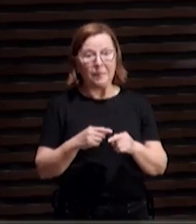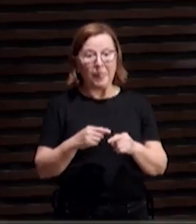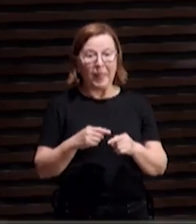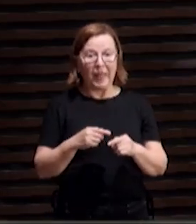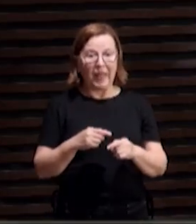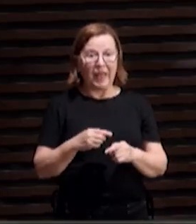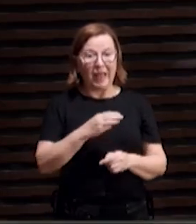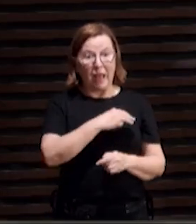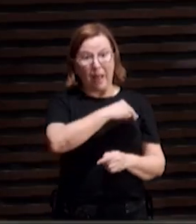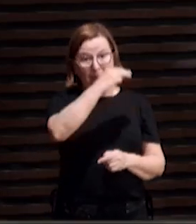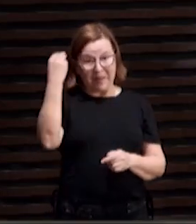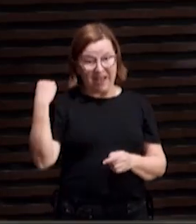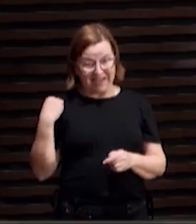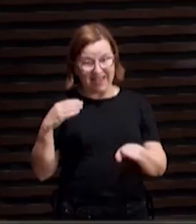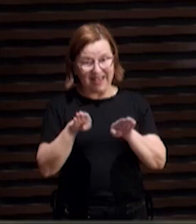mulher, estava